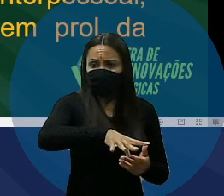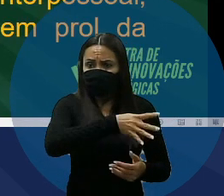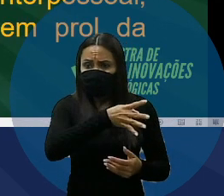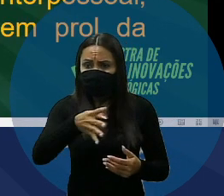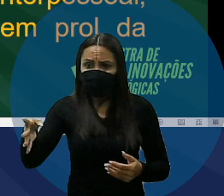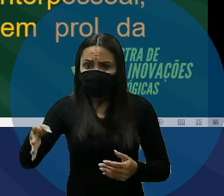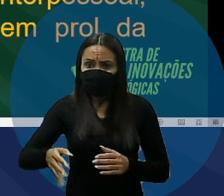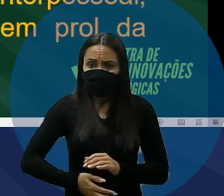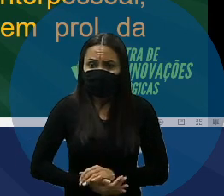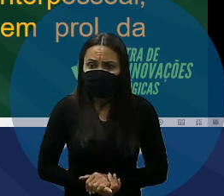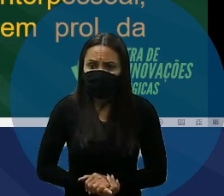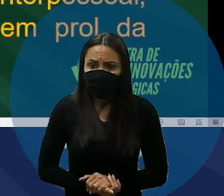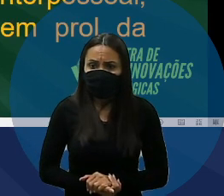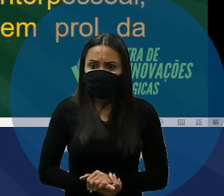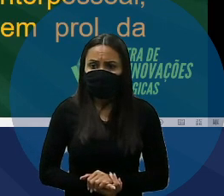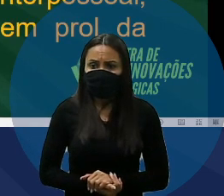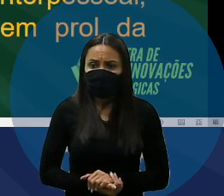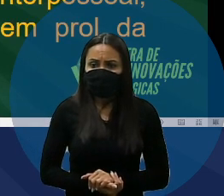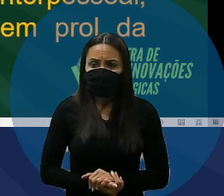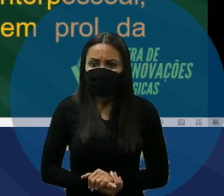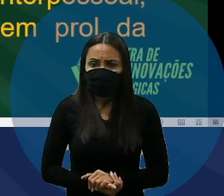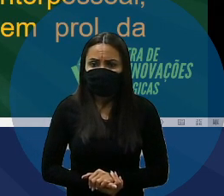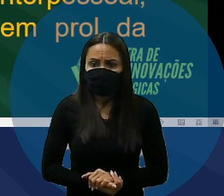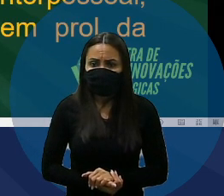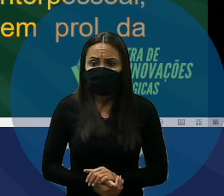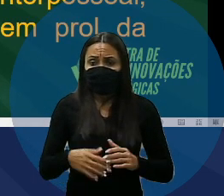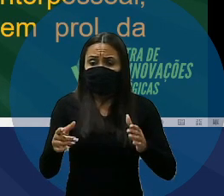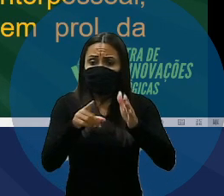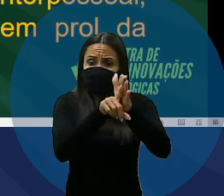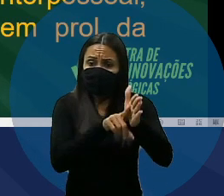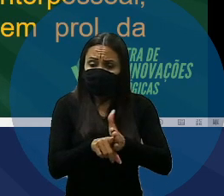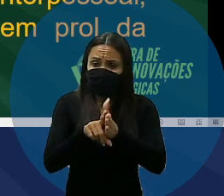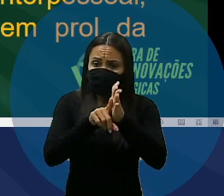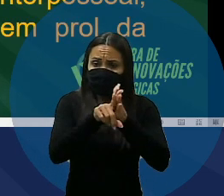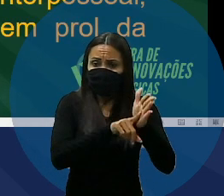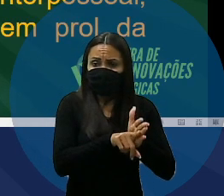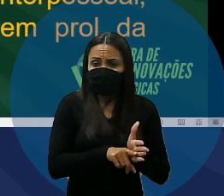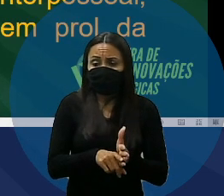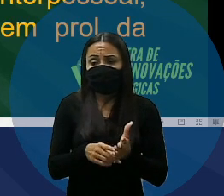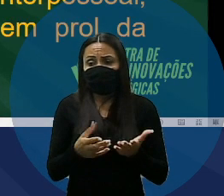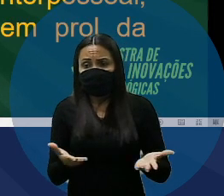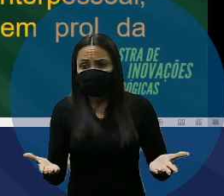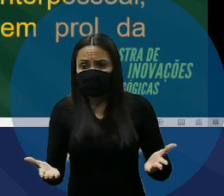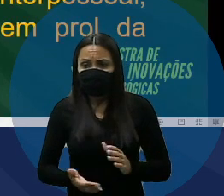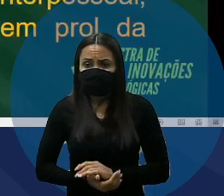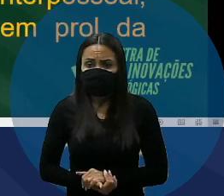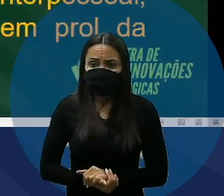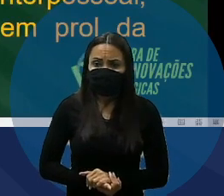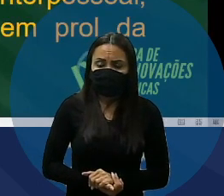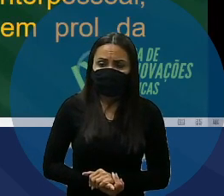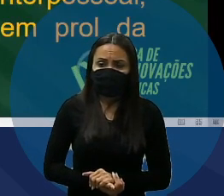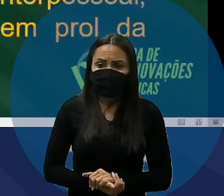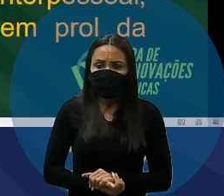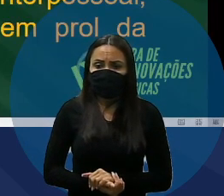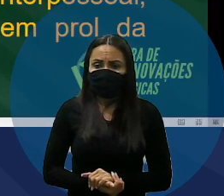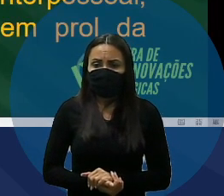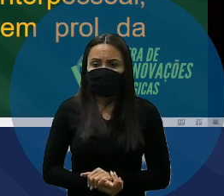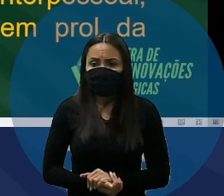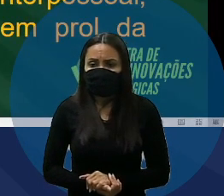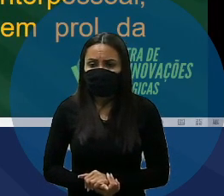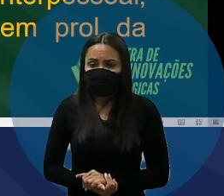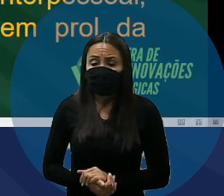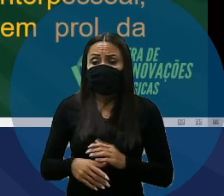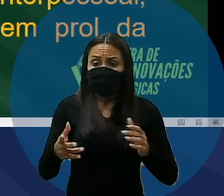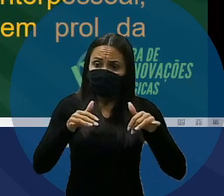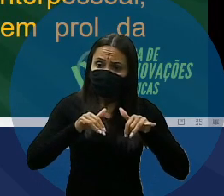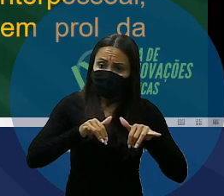feito pesquisa de campo, debates. Essa pesquisa de campo foi o seguinte: os alunos eles foram, ao supermercado, escolheram